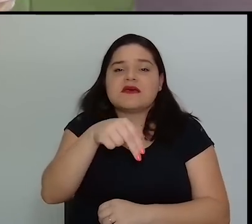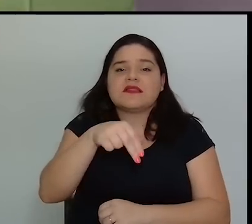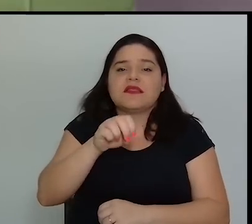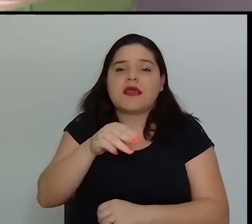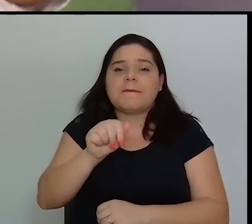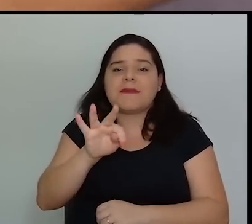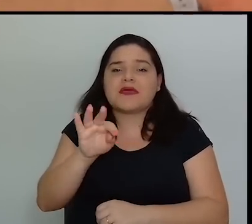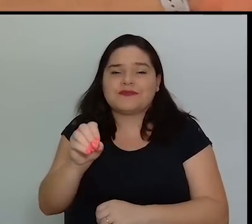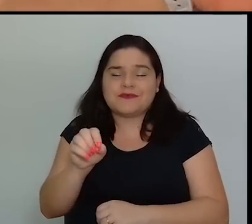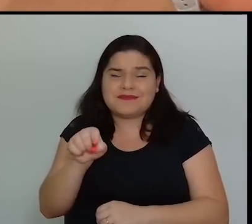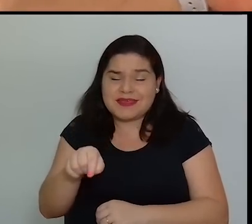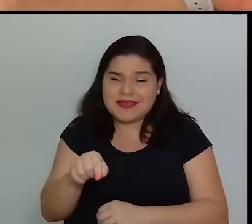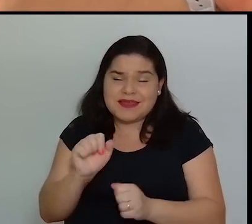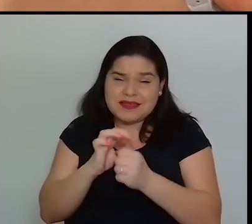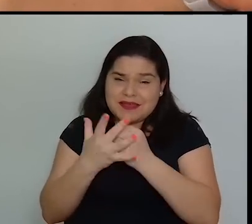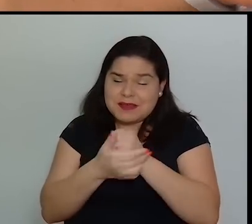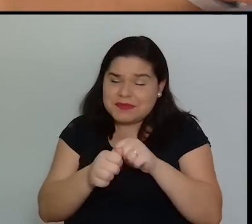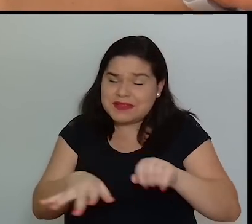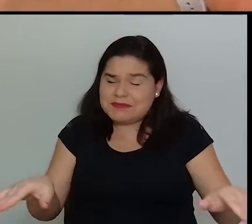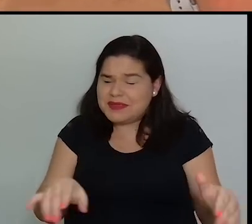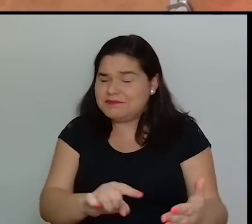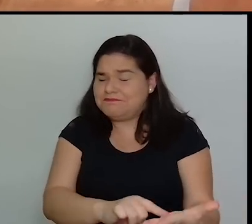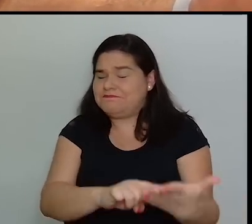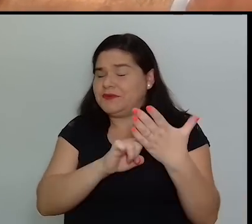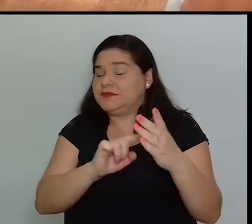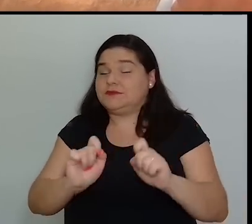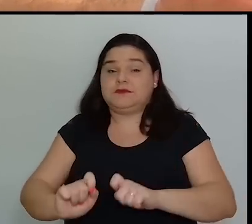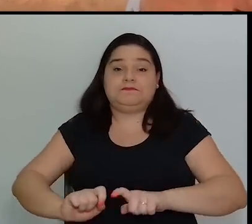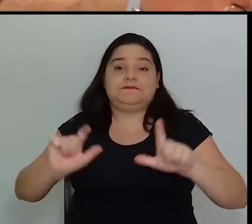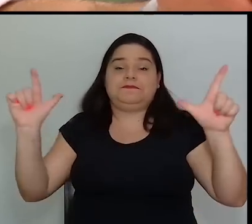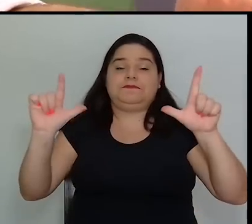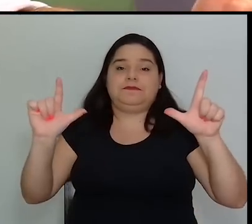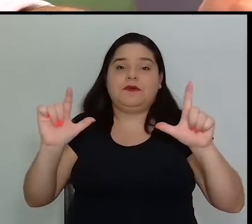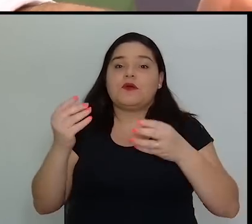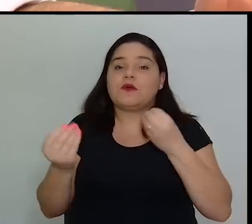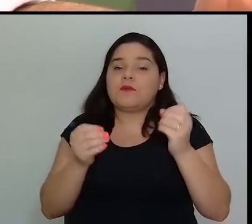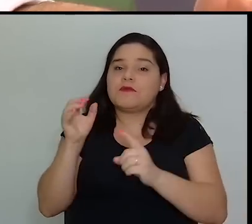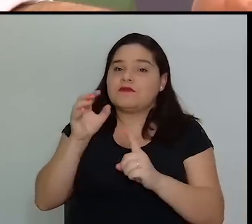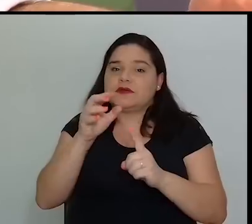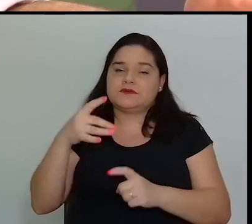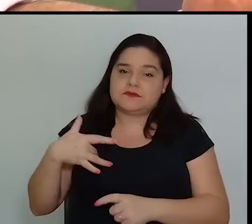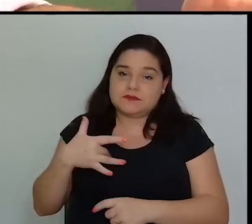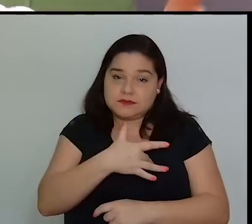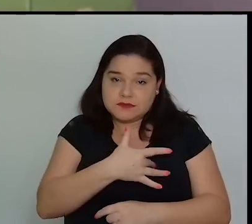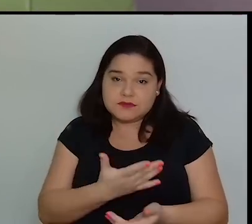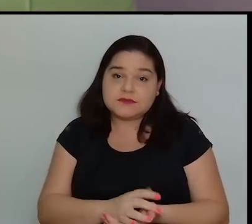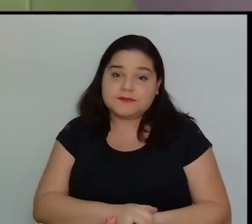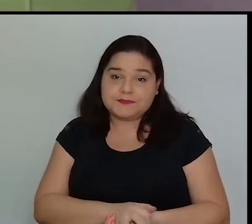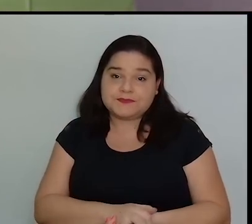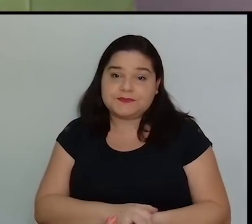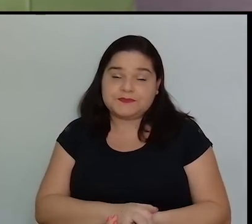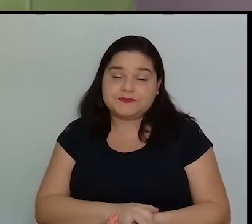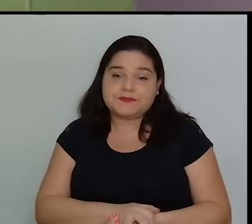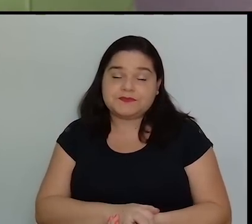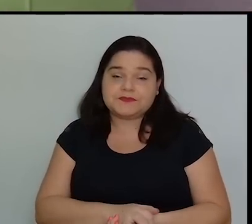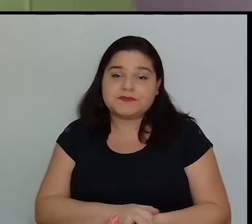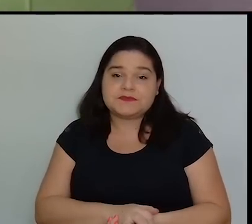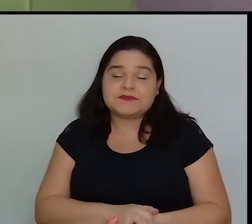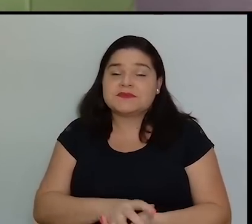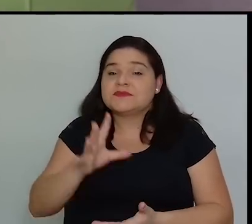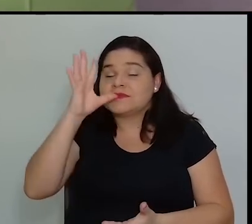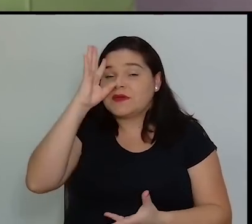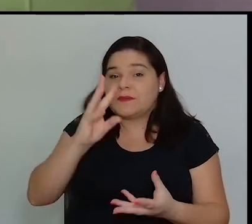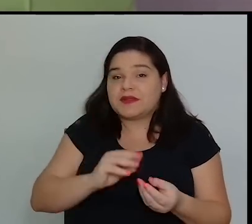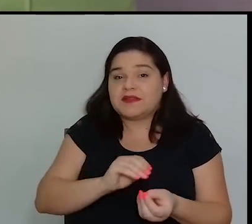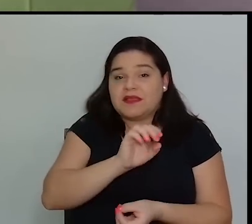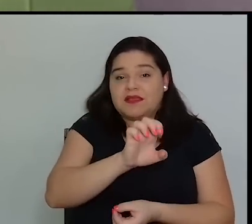deixou claro todo o impacto que isso tem na saúde para isso então entendeu e exigir pela